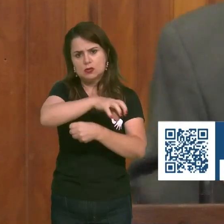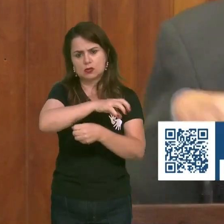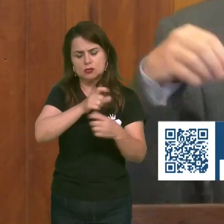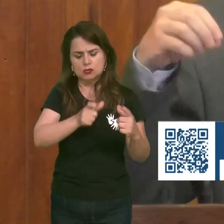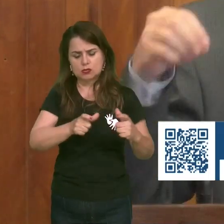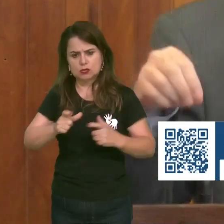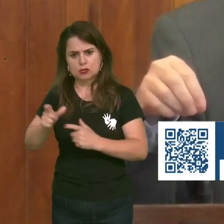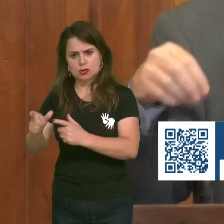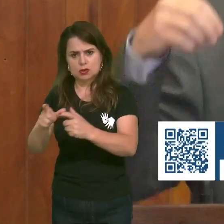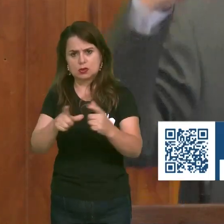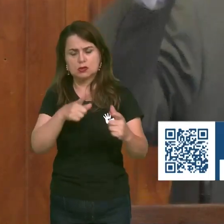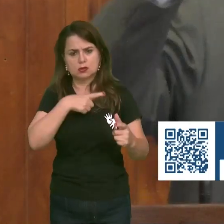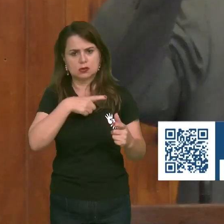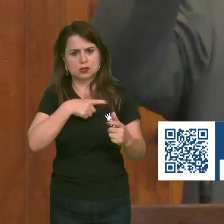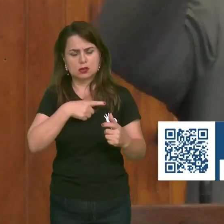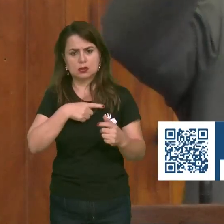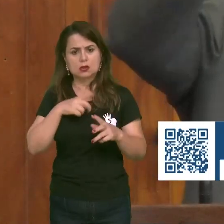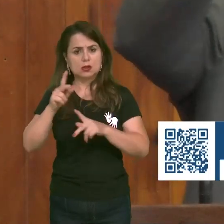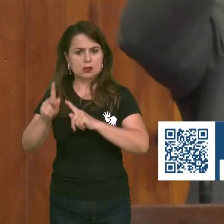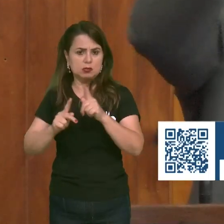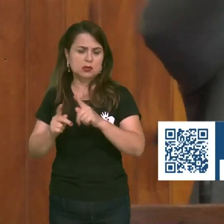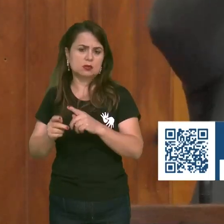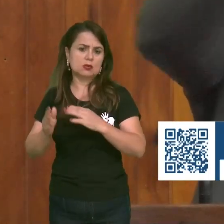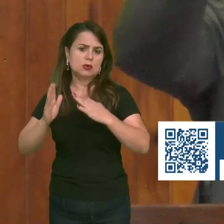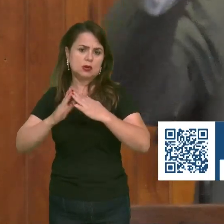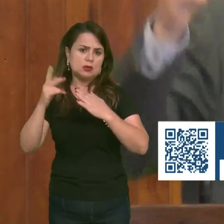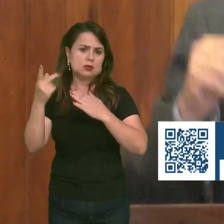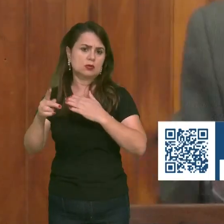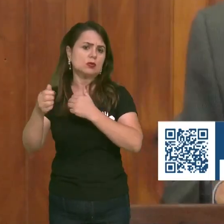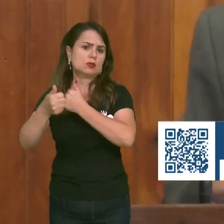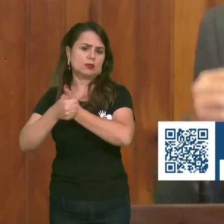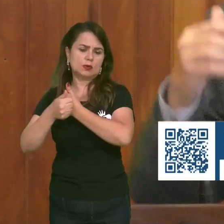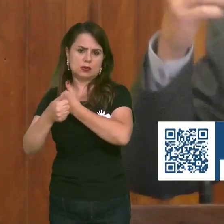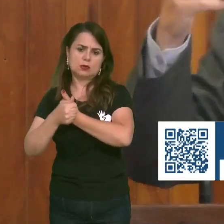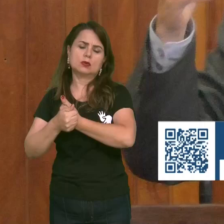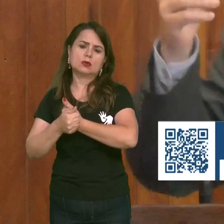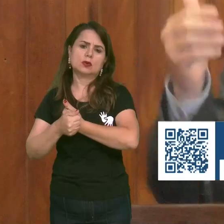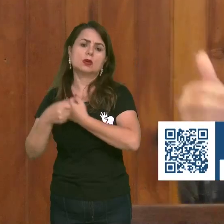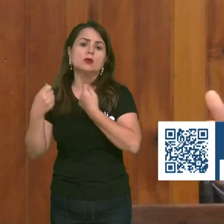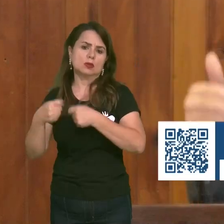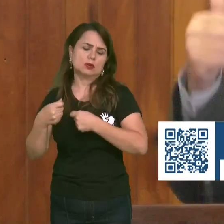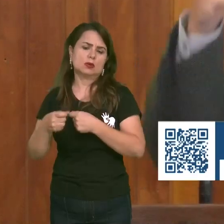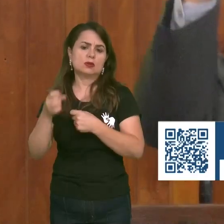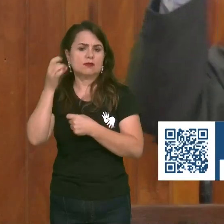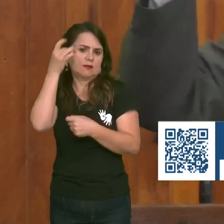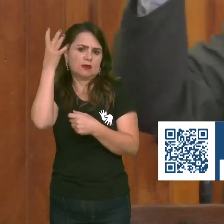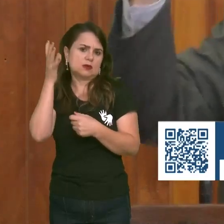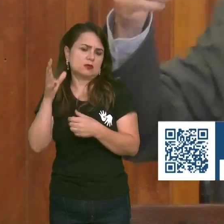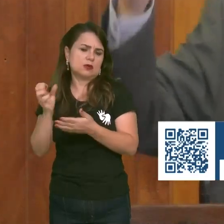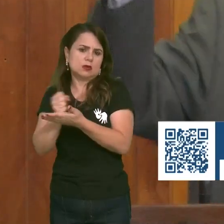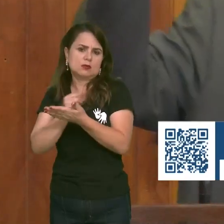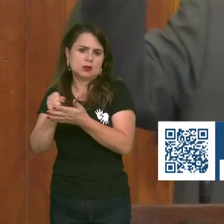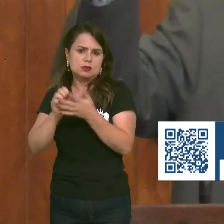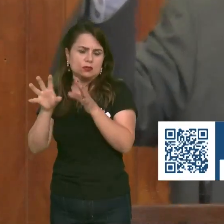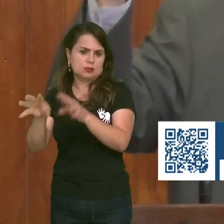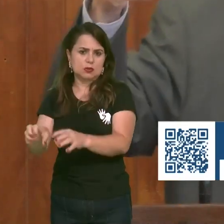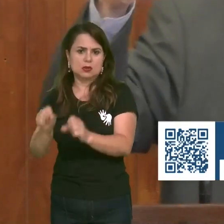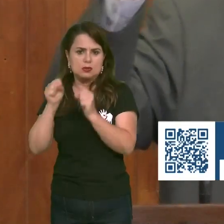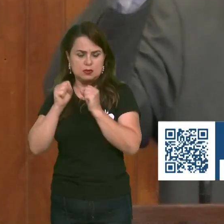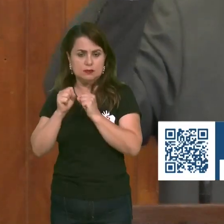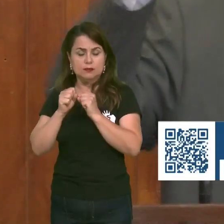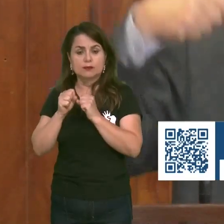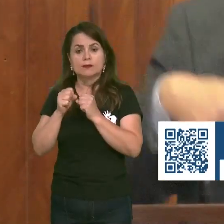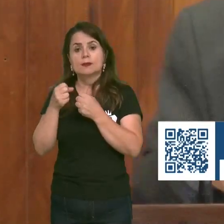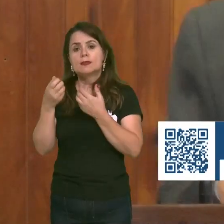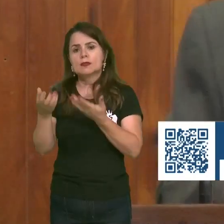farmácia Polo possa ser desmembrada para outras regiões da cidade como foi lá na zona sul Como foi na zona